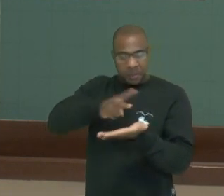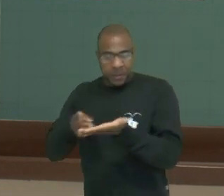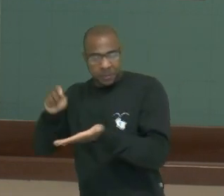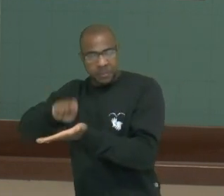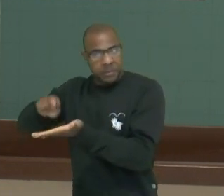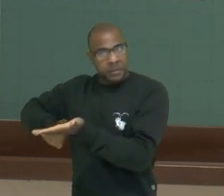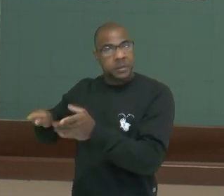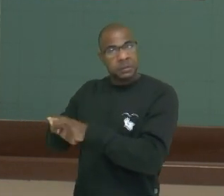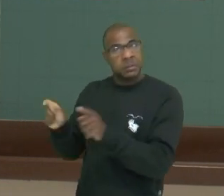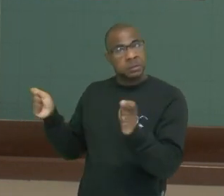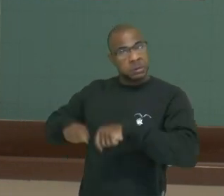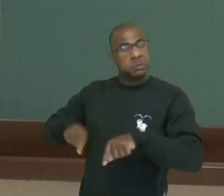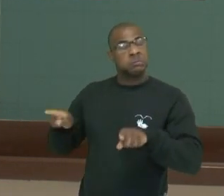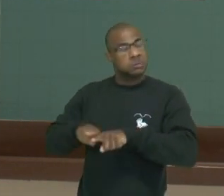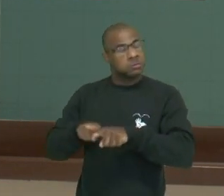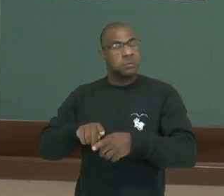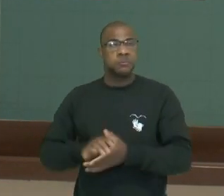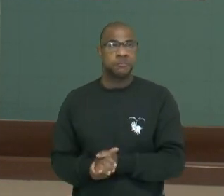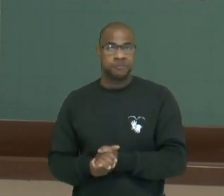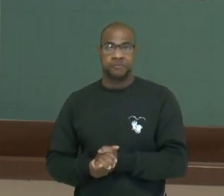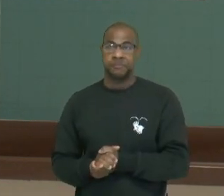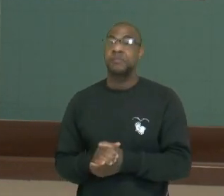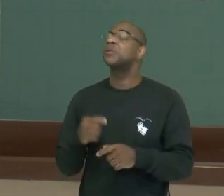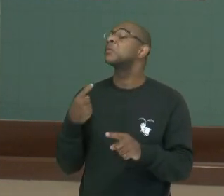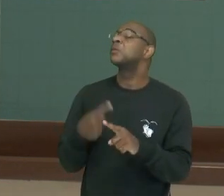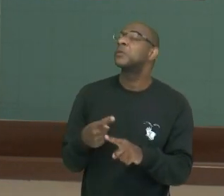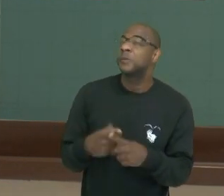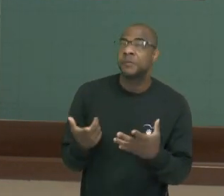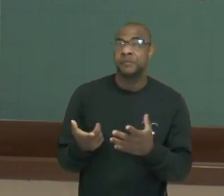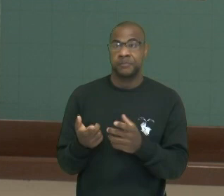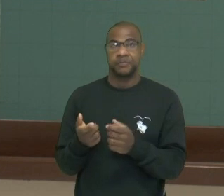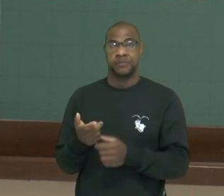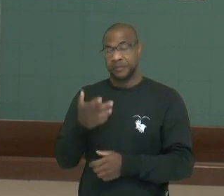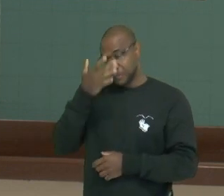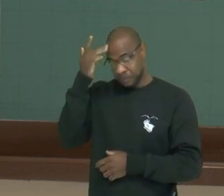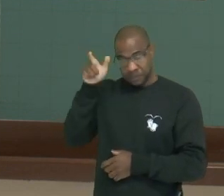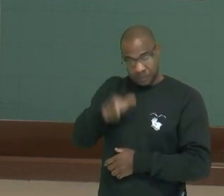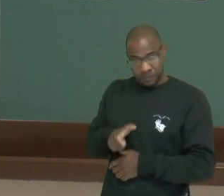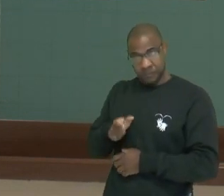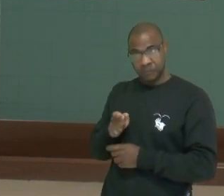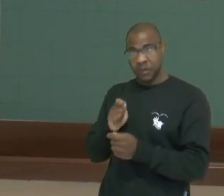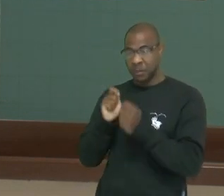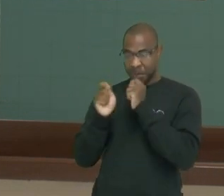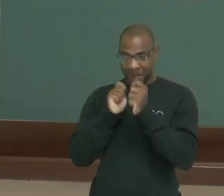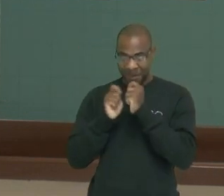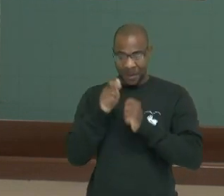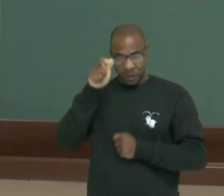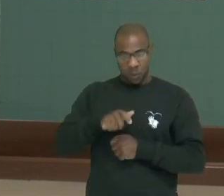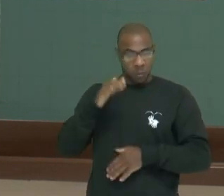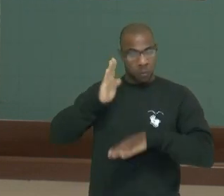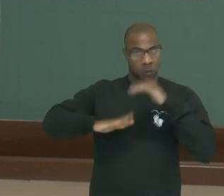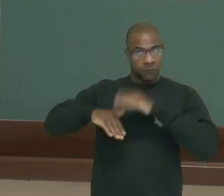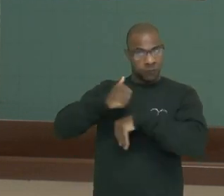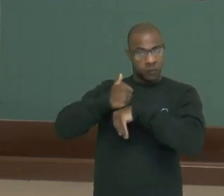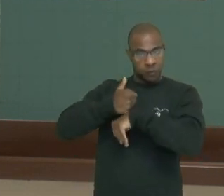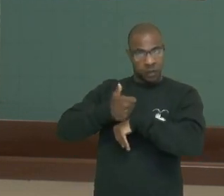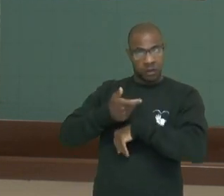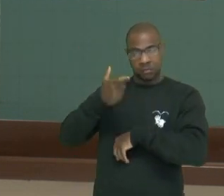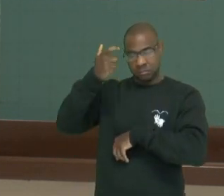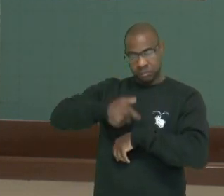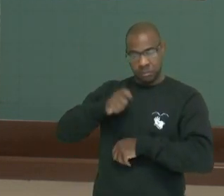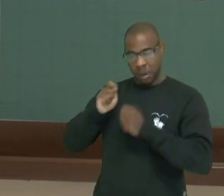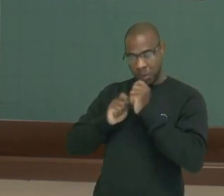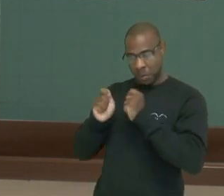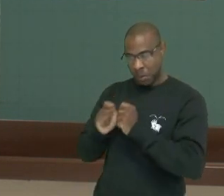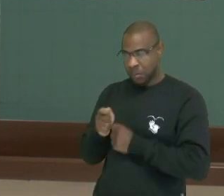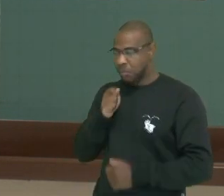em texto escrito. Porque o jornalista, ele pesquisa, ele tem aí uma série de